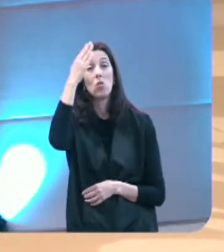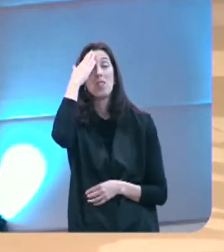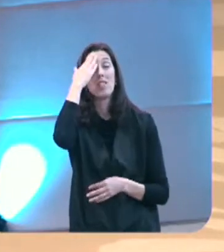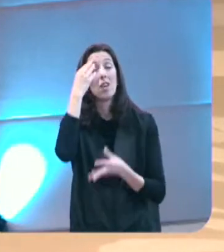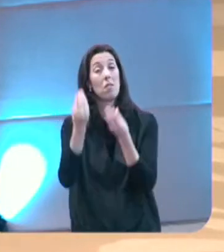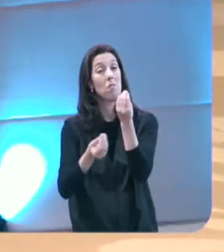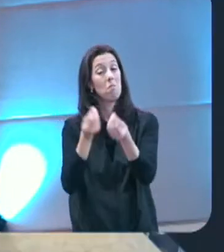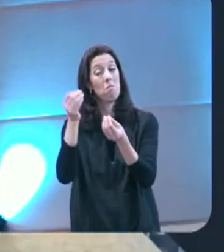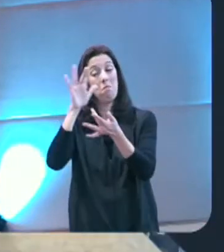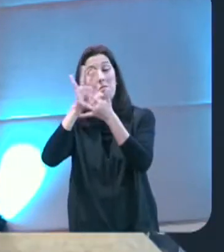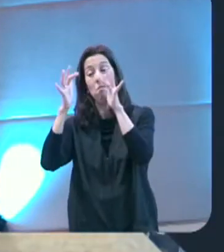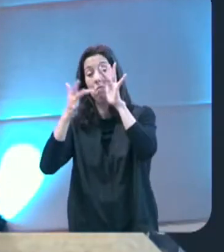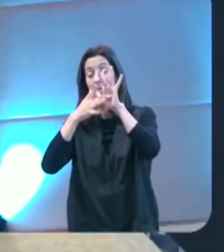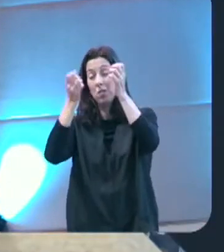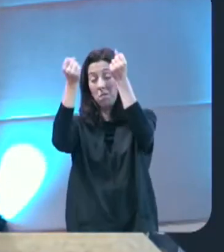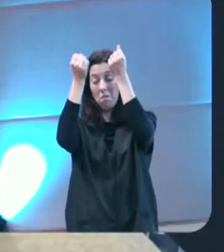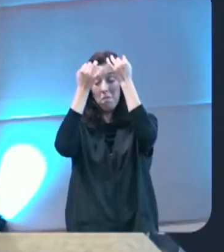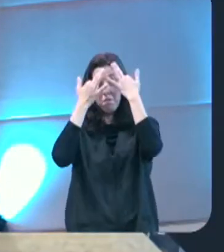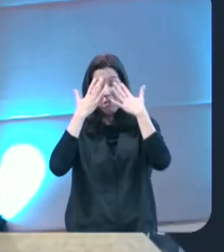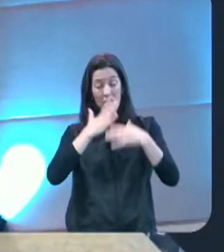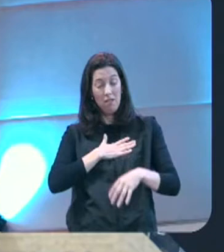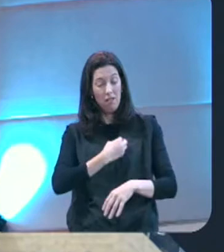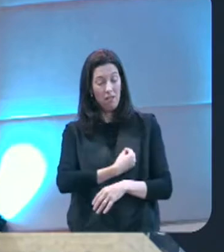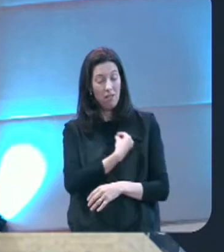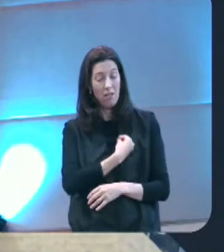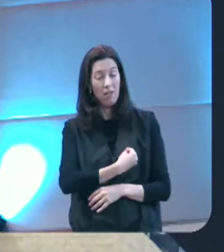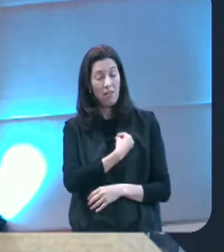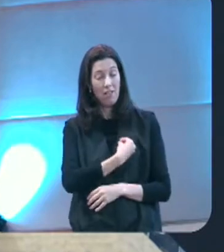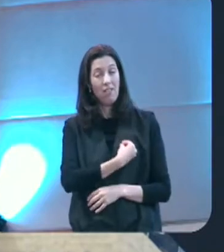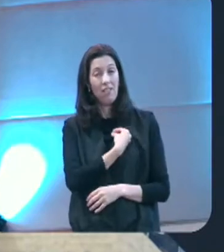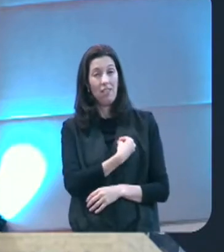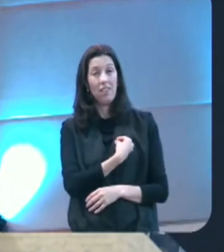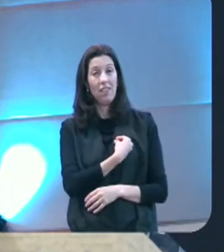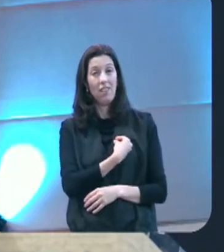senão consagrando todo o seu ser ao Senhor.